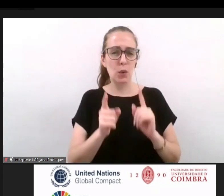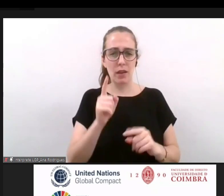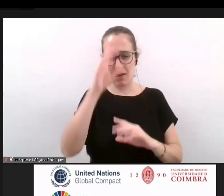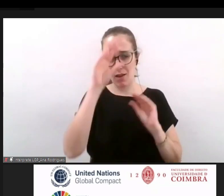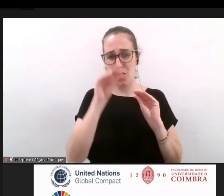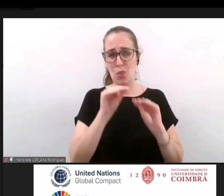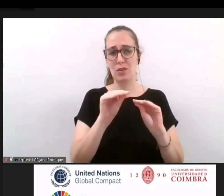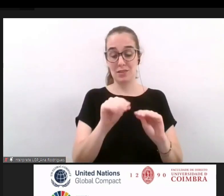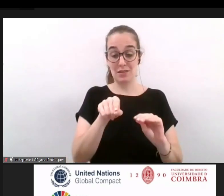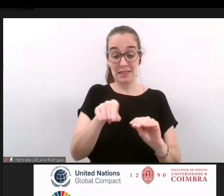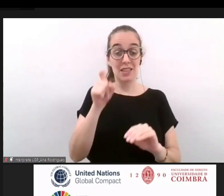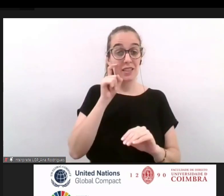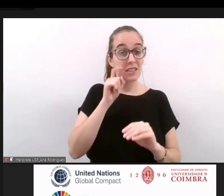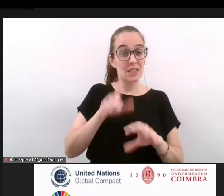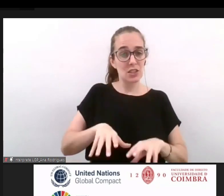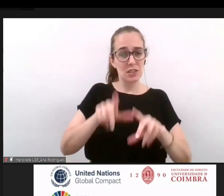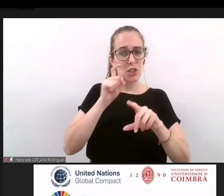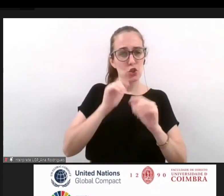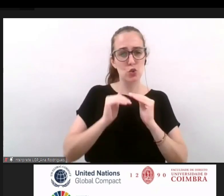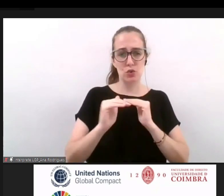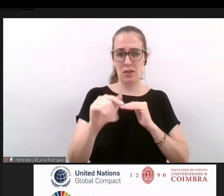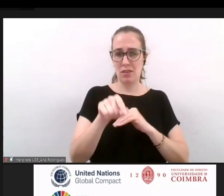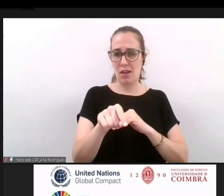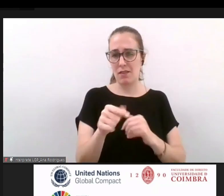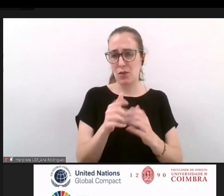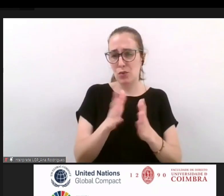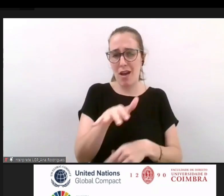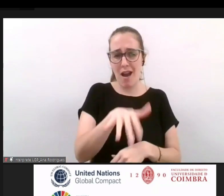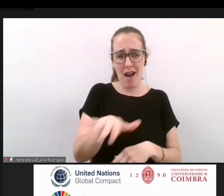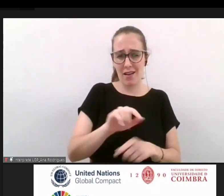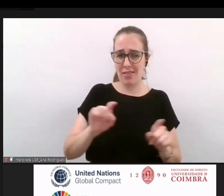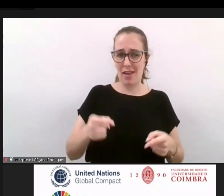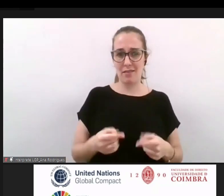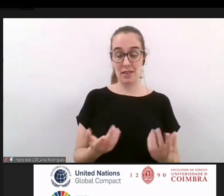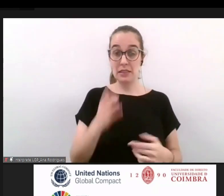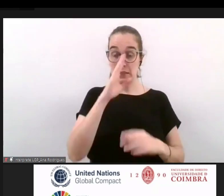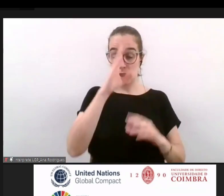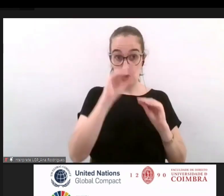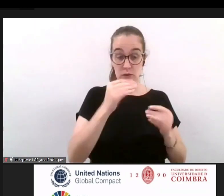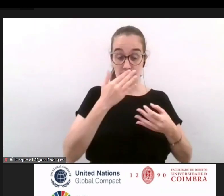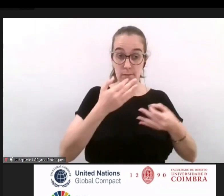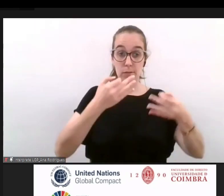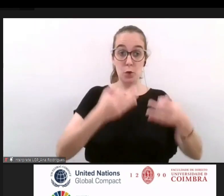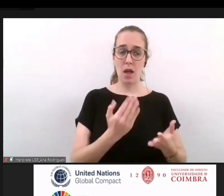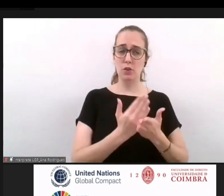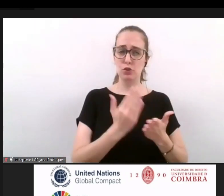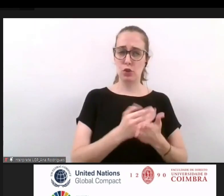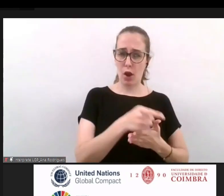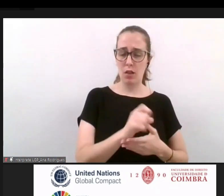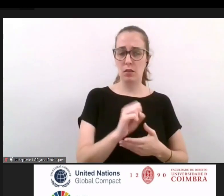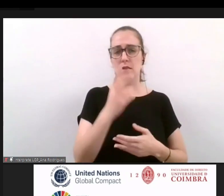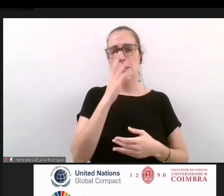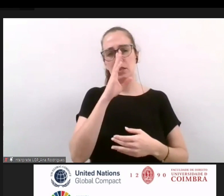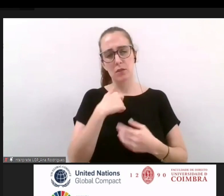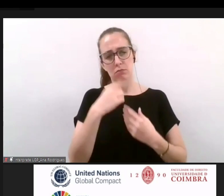sustentável ao nível de todas as esferas de aprendizagem, no sistema de educação formal e não formal, na capacitação